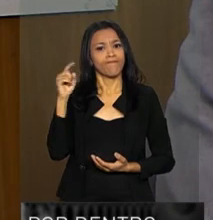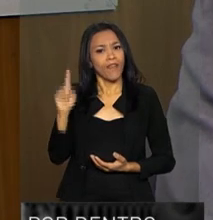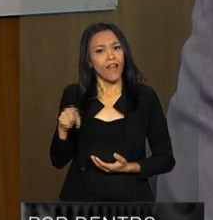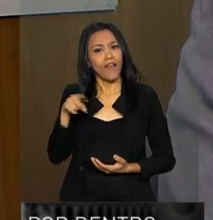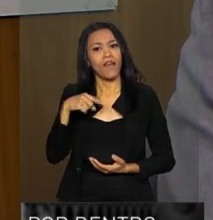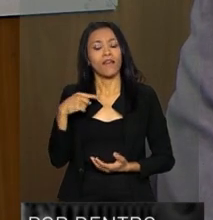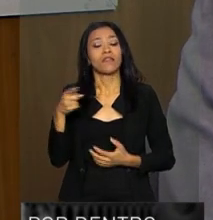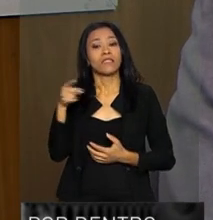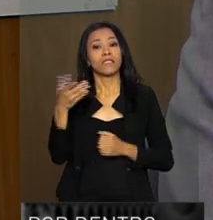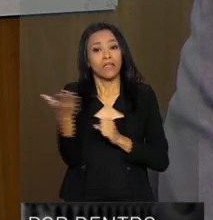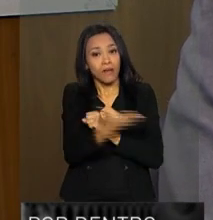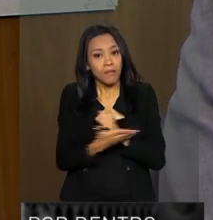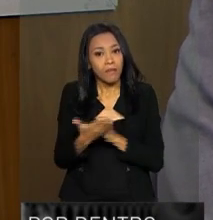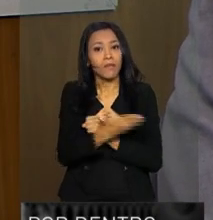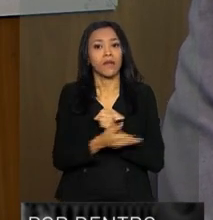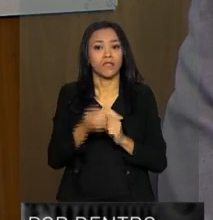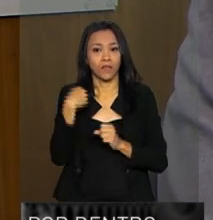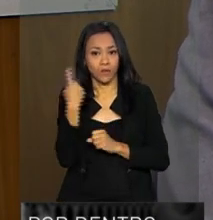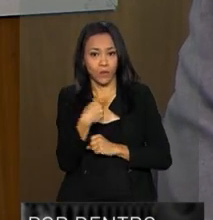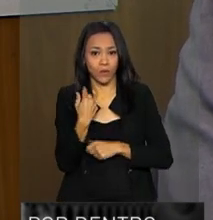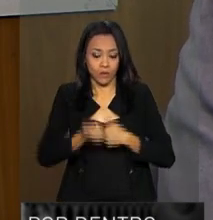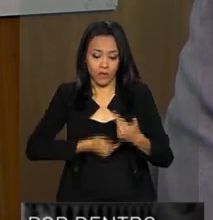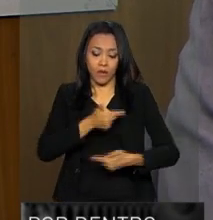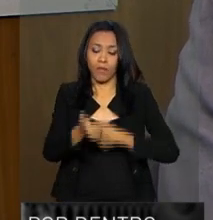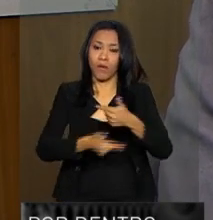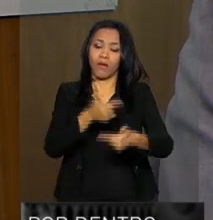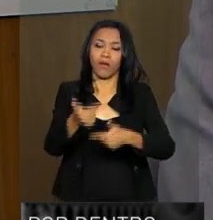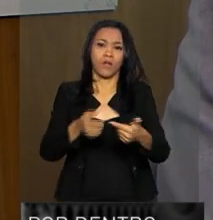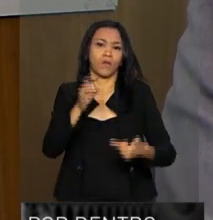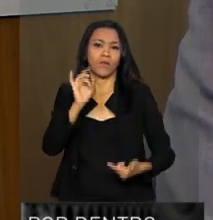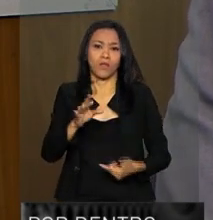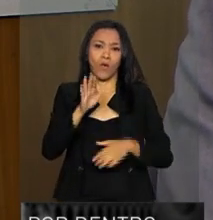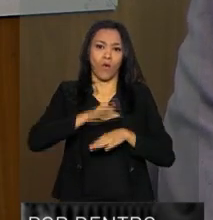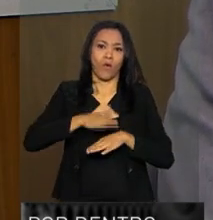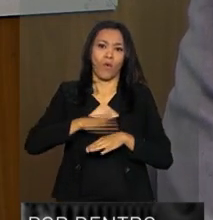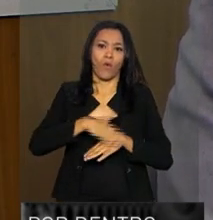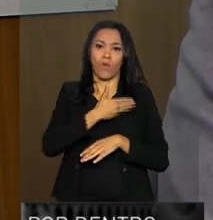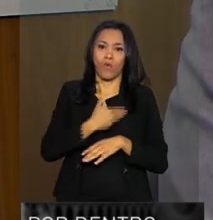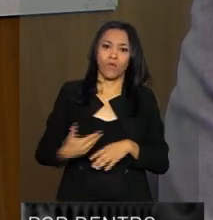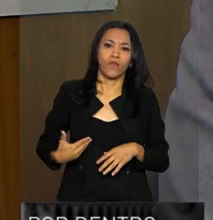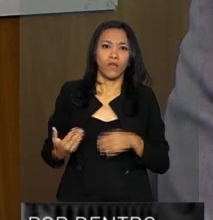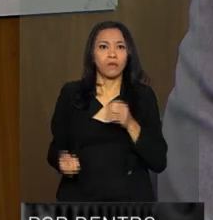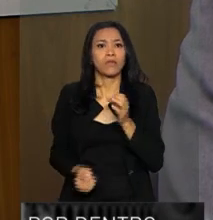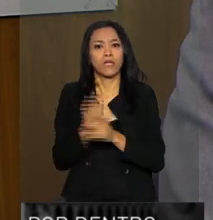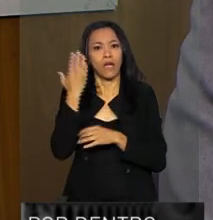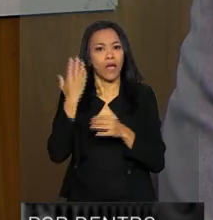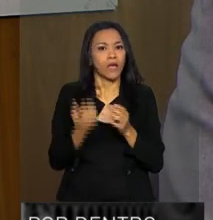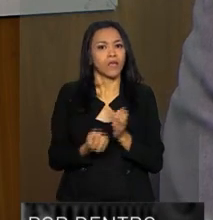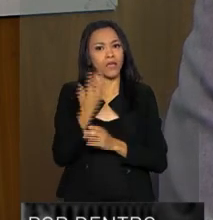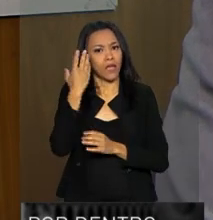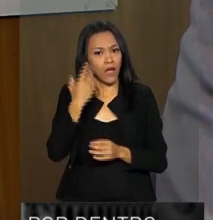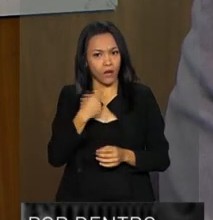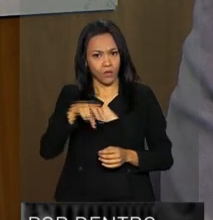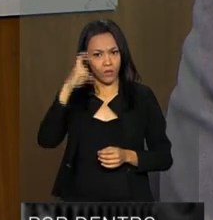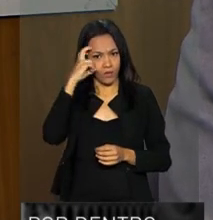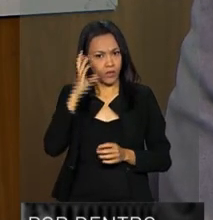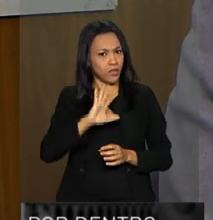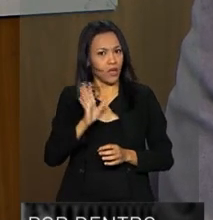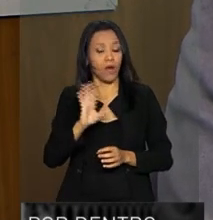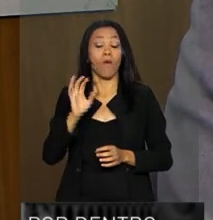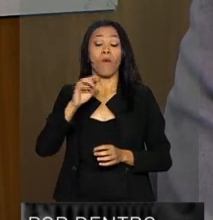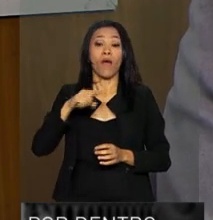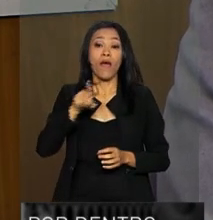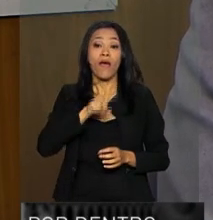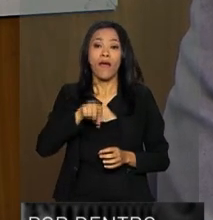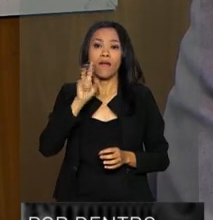trabalhamos no ministério da cultura não cabe ao estado fazer cultura e sim promover incentivar e fomentar